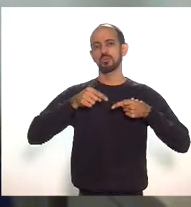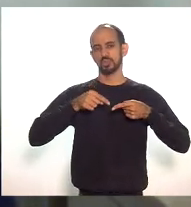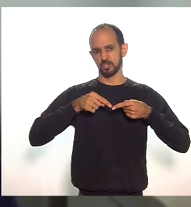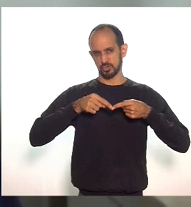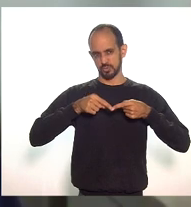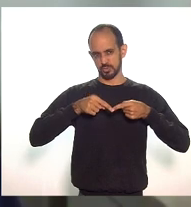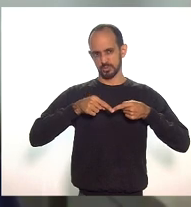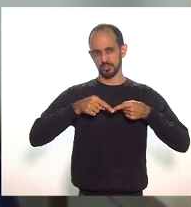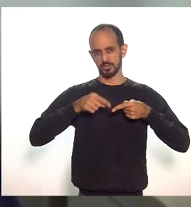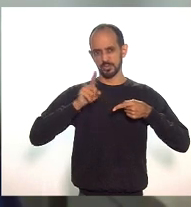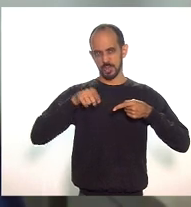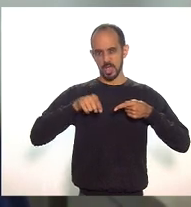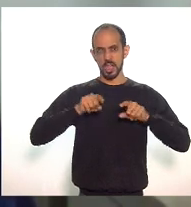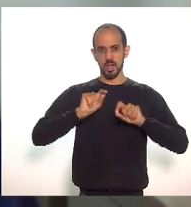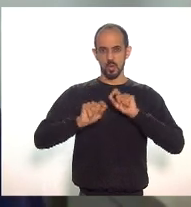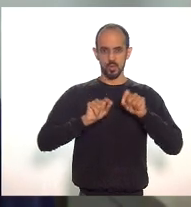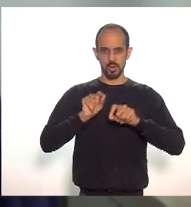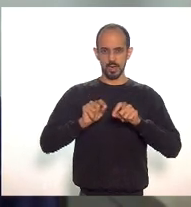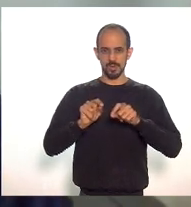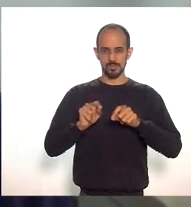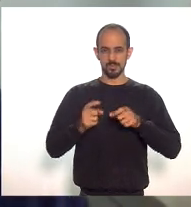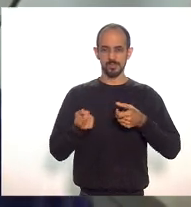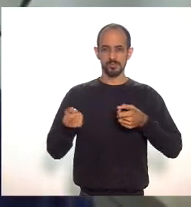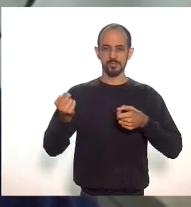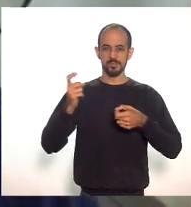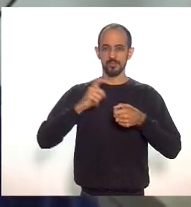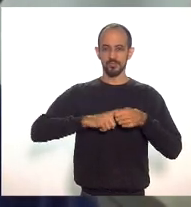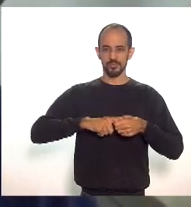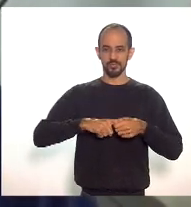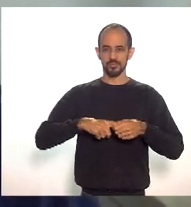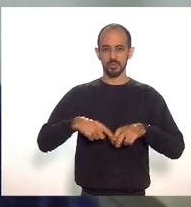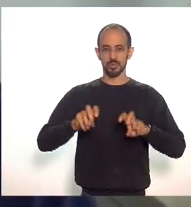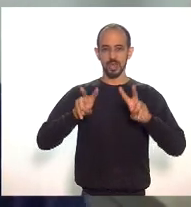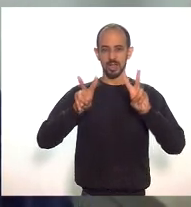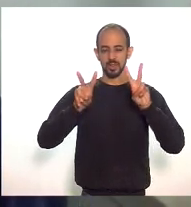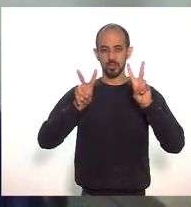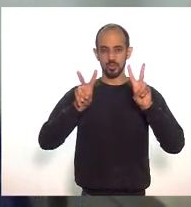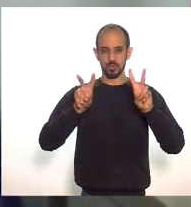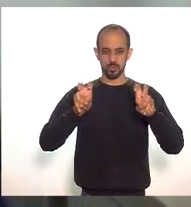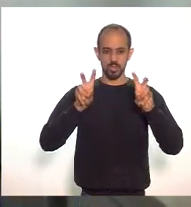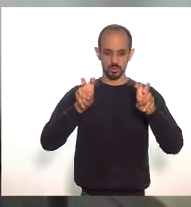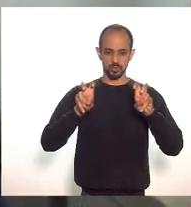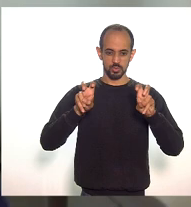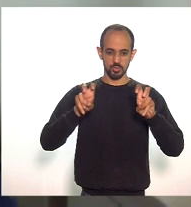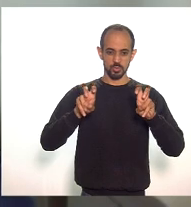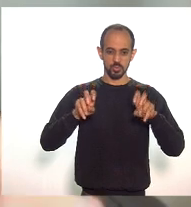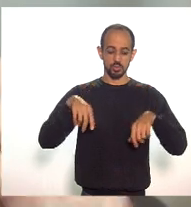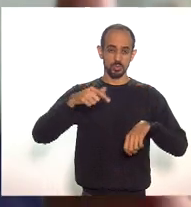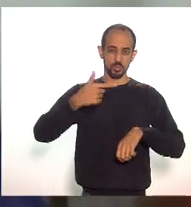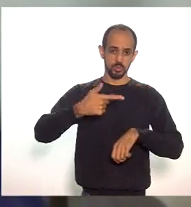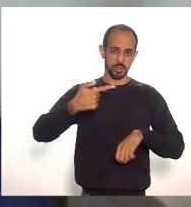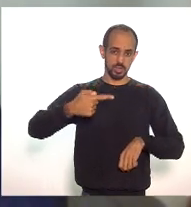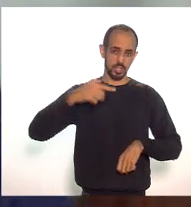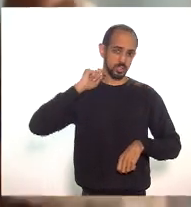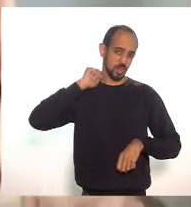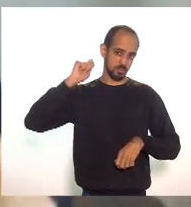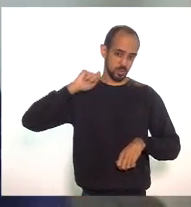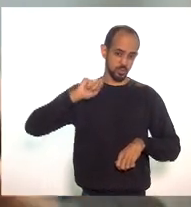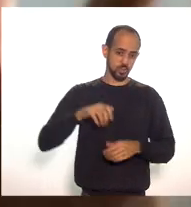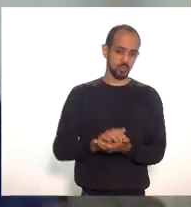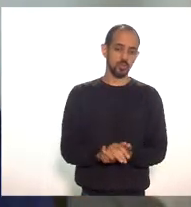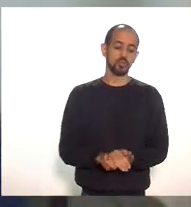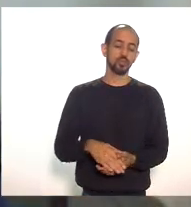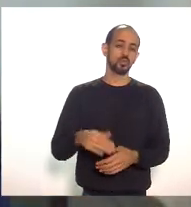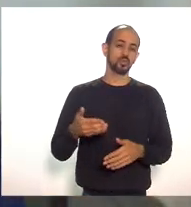e é que ele retornar à pauta entre o Vinte e Dois de Abril e o Vinte e Sete de Abril conforme ele discursou